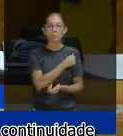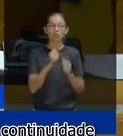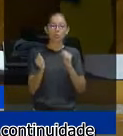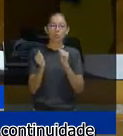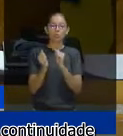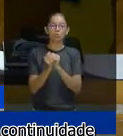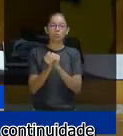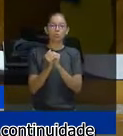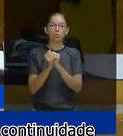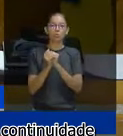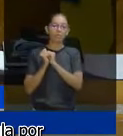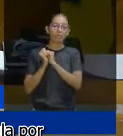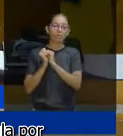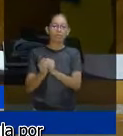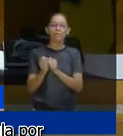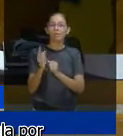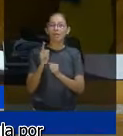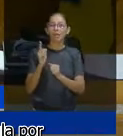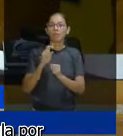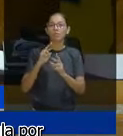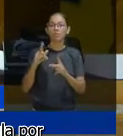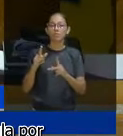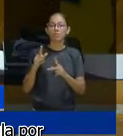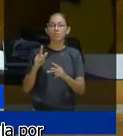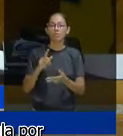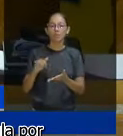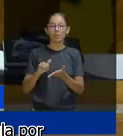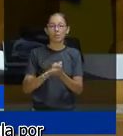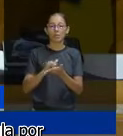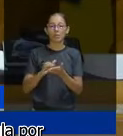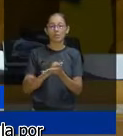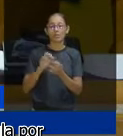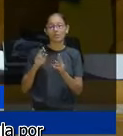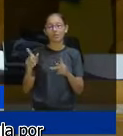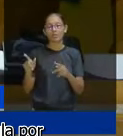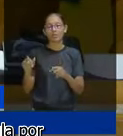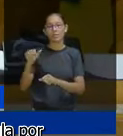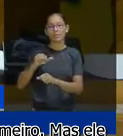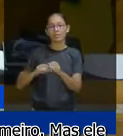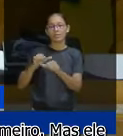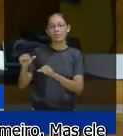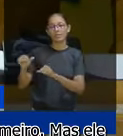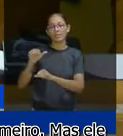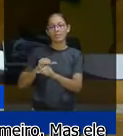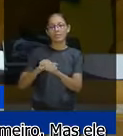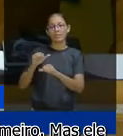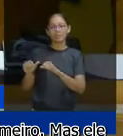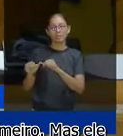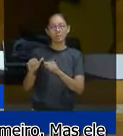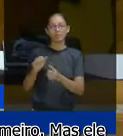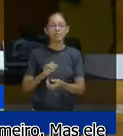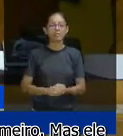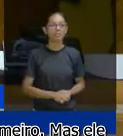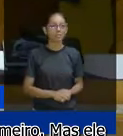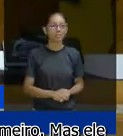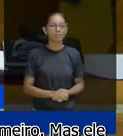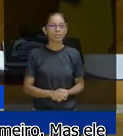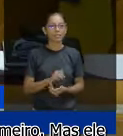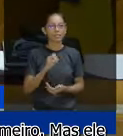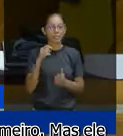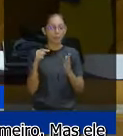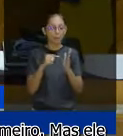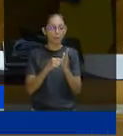do início do curso até o final. Eles faziam a matrícula por crédito, então quem tinha melhor nota se matriculava primeiro. Mas ele era da tua